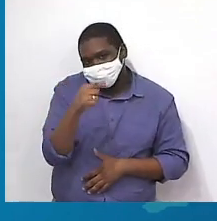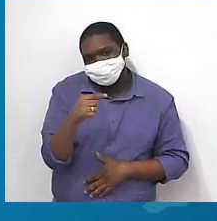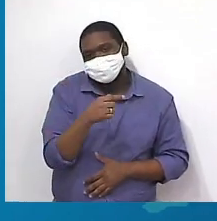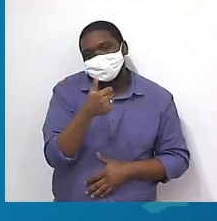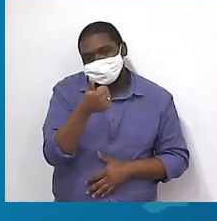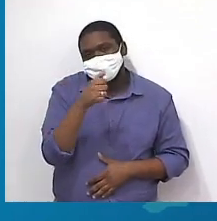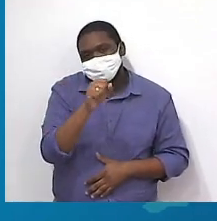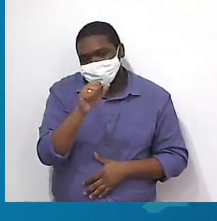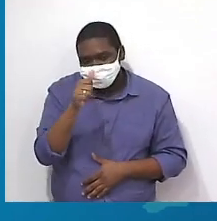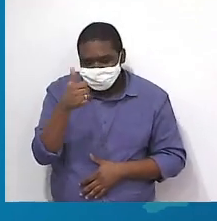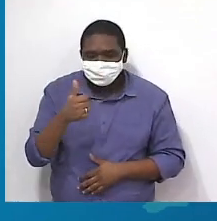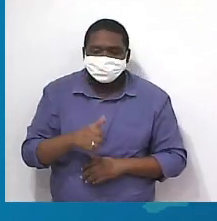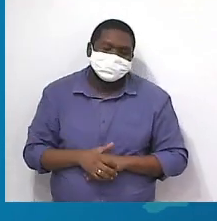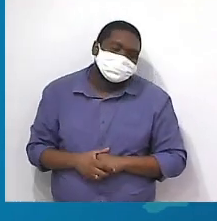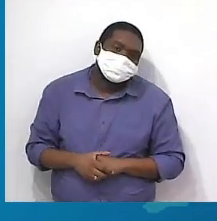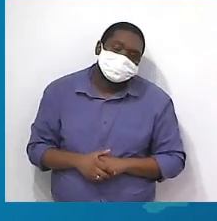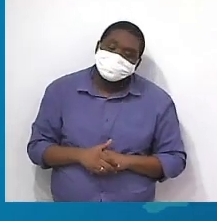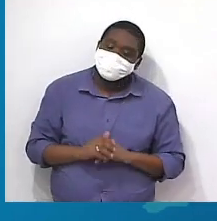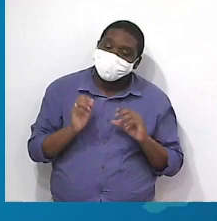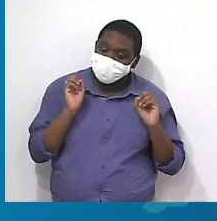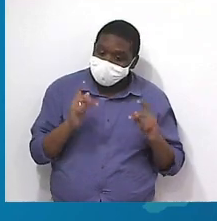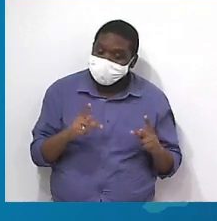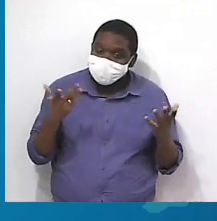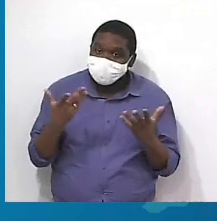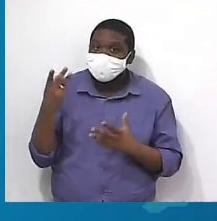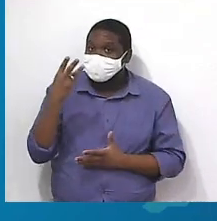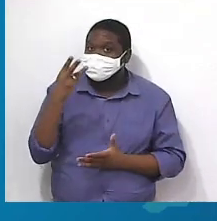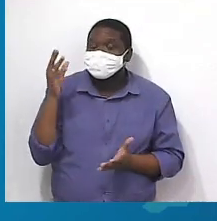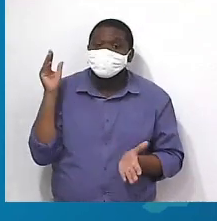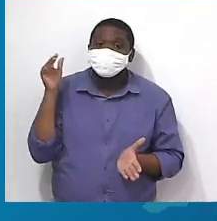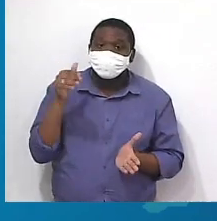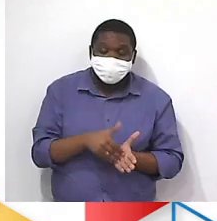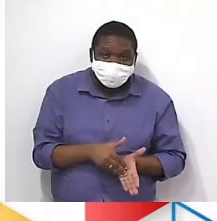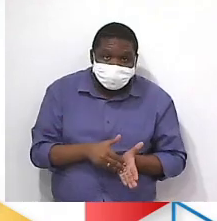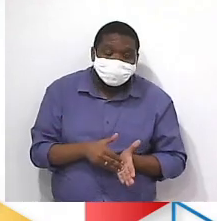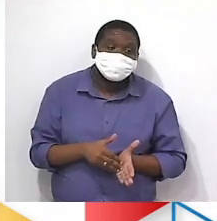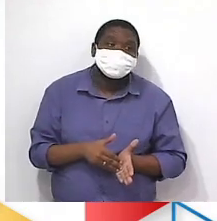ok? Agora vamos para o terceiro, último,